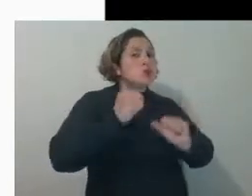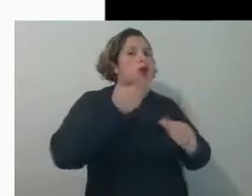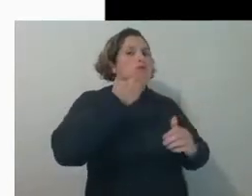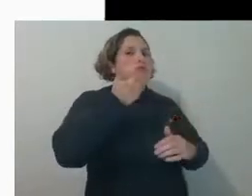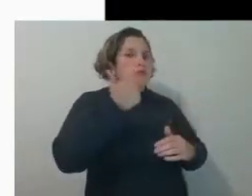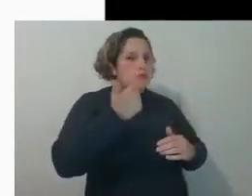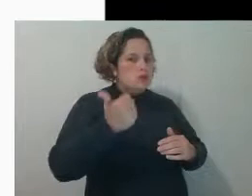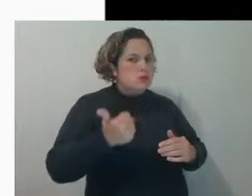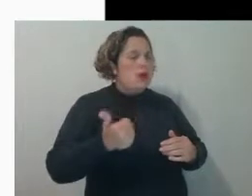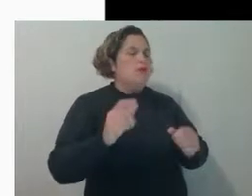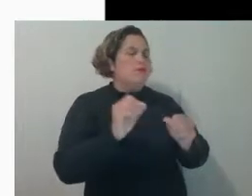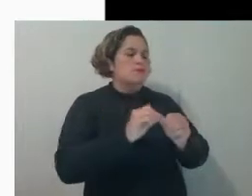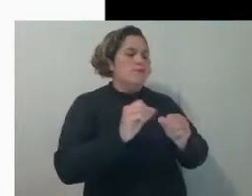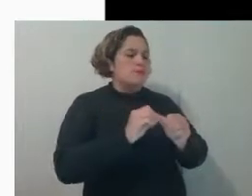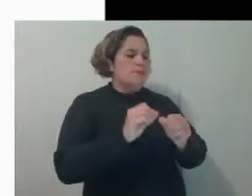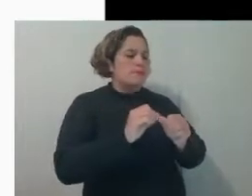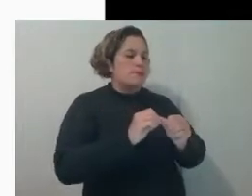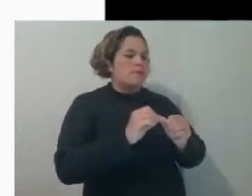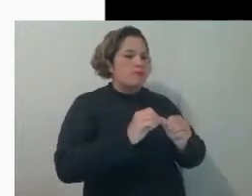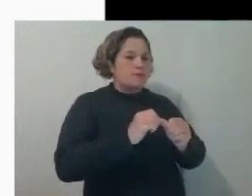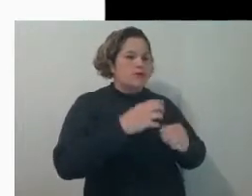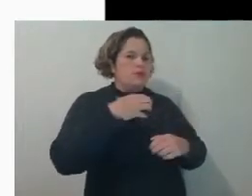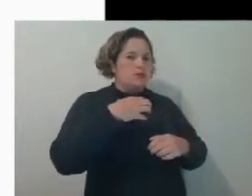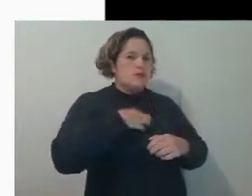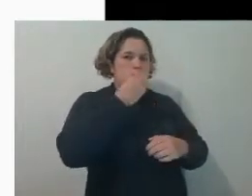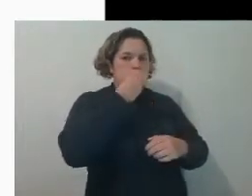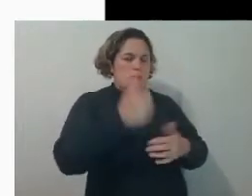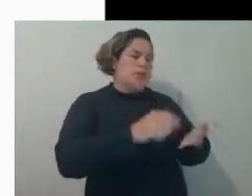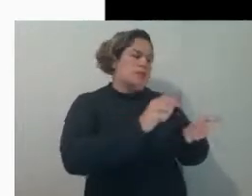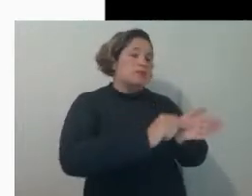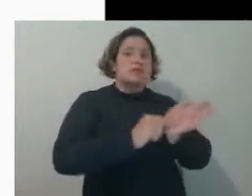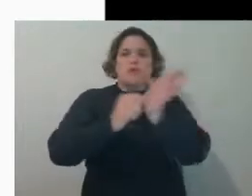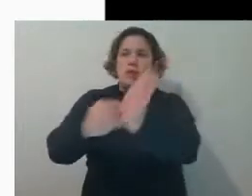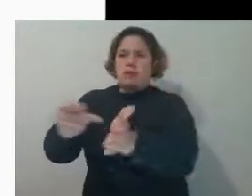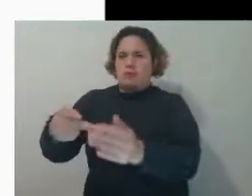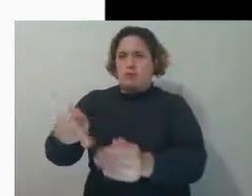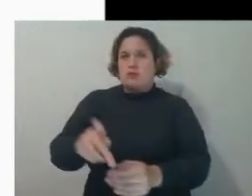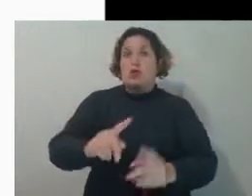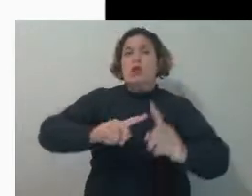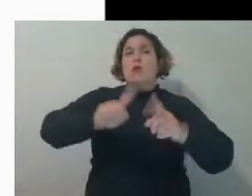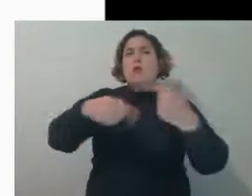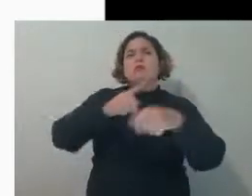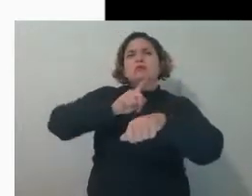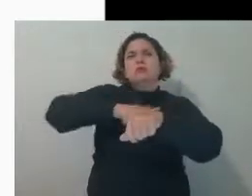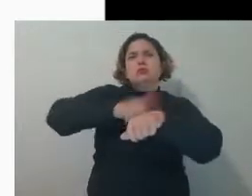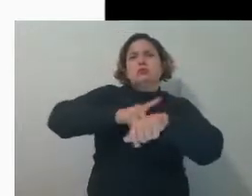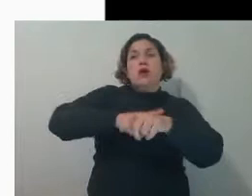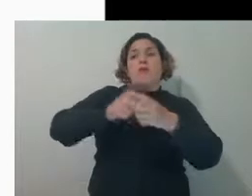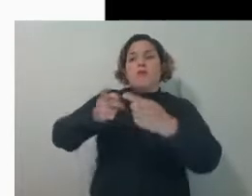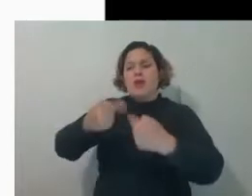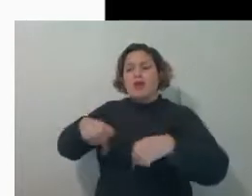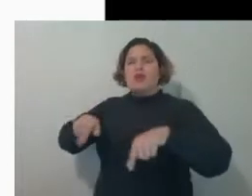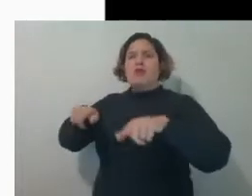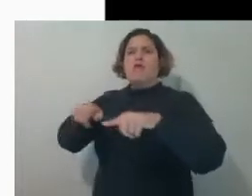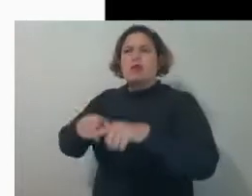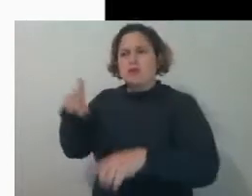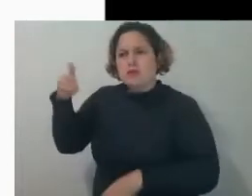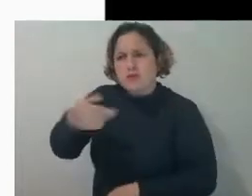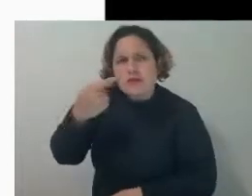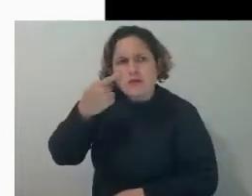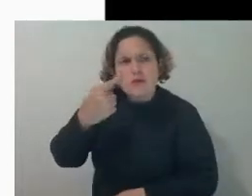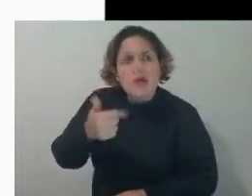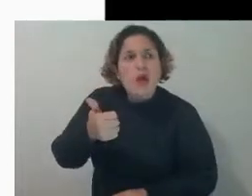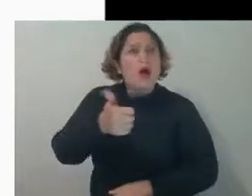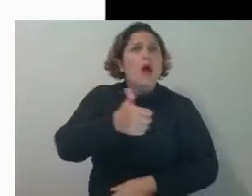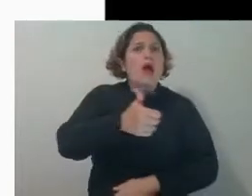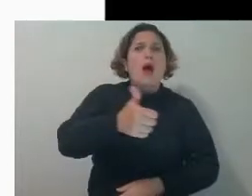para sanar aquela irregularidade. E caso aquela irregularidade seja sanada, o caso